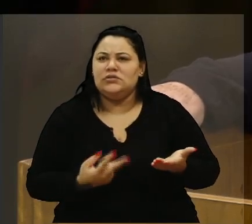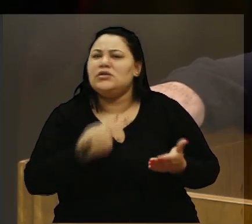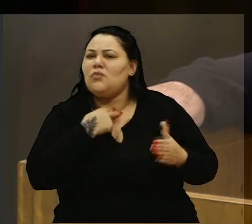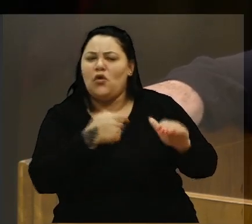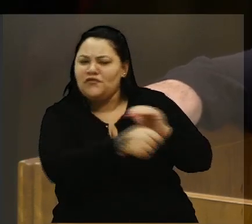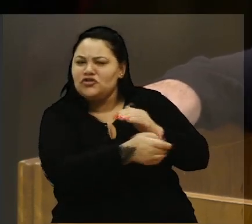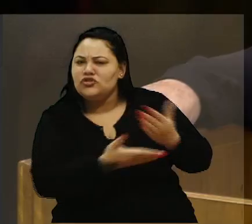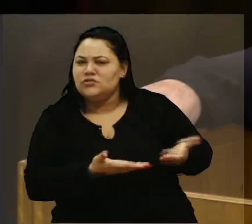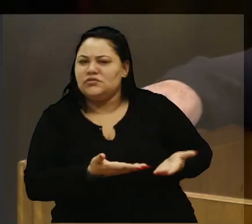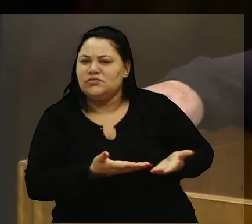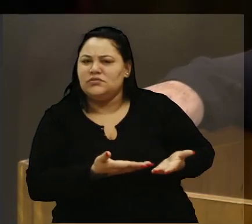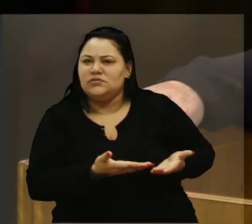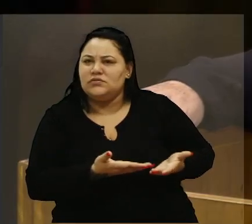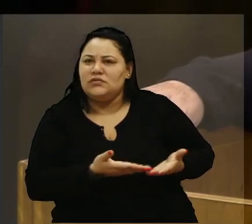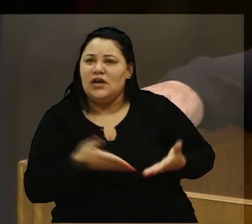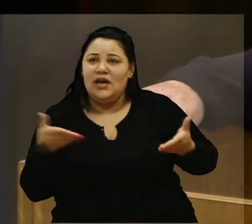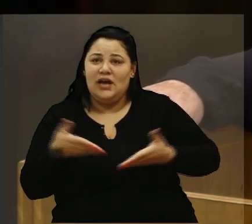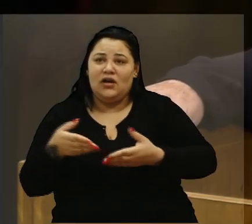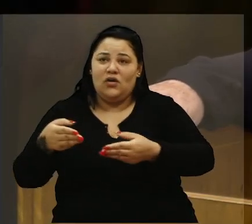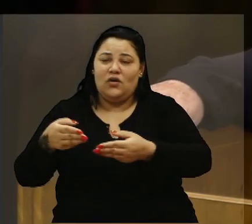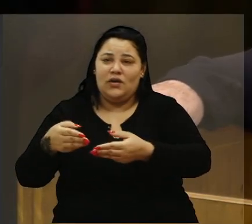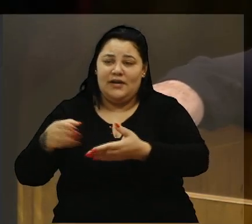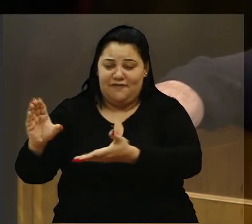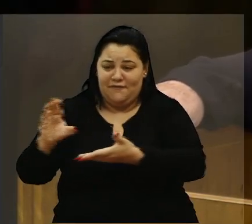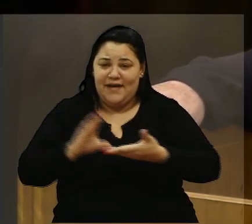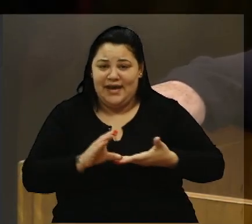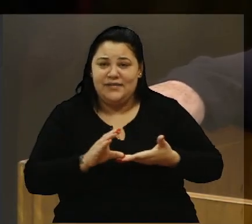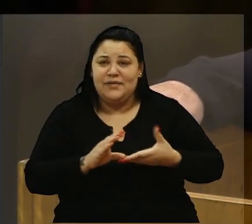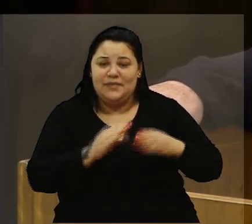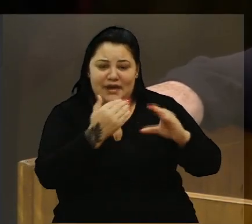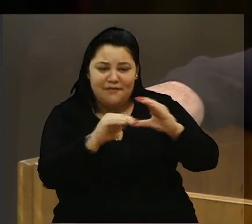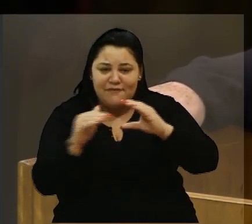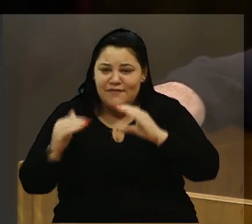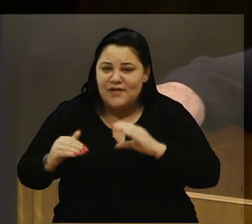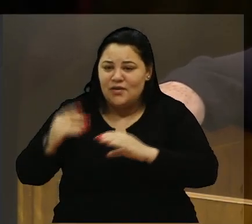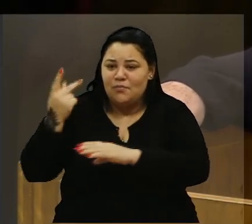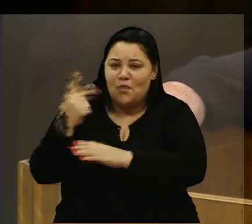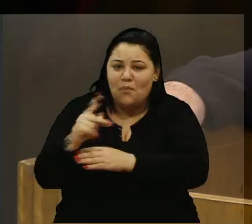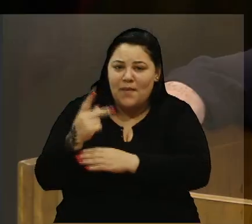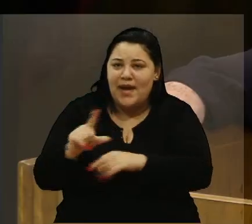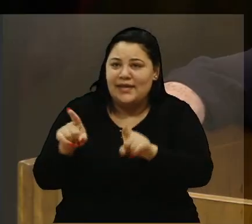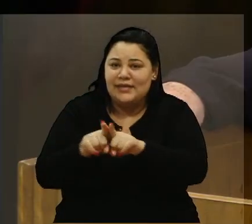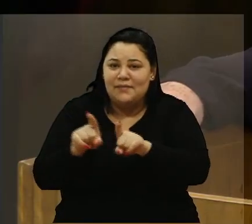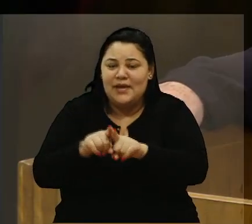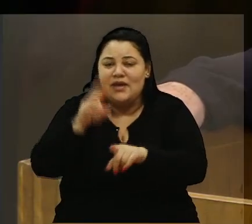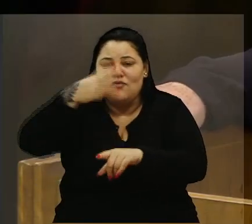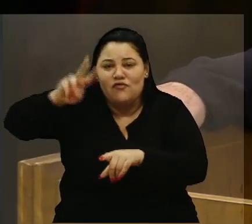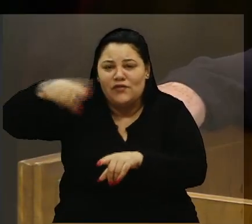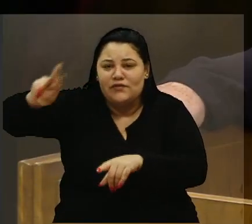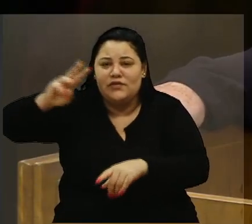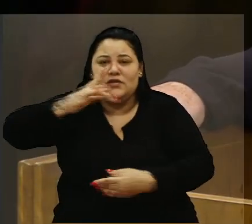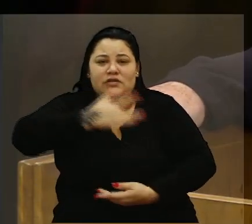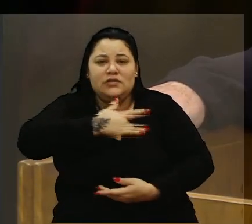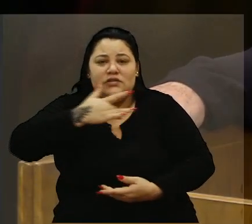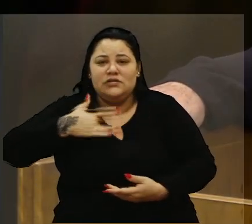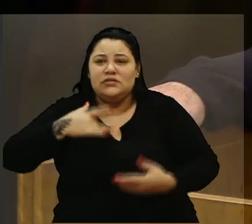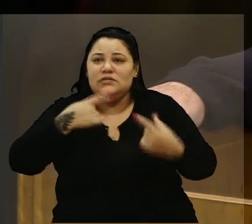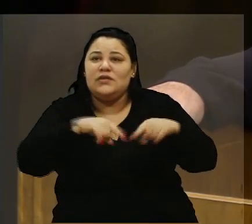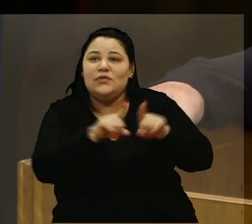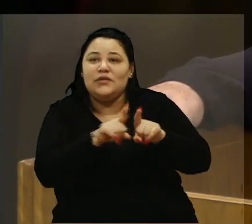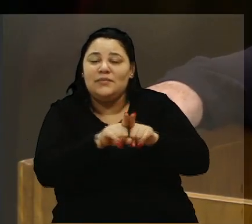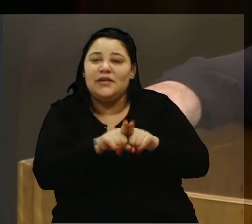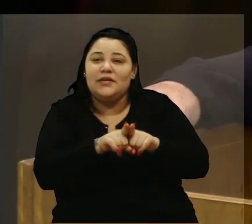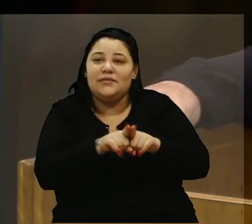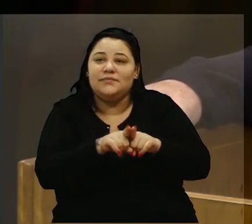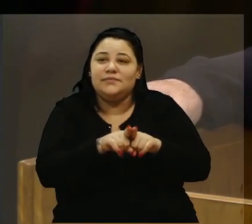investir. Agora, emenda, vereador Rafael, para levar para o Pompeia, para o Virvi, para o Saúde, se vier para um convênio com o município, e